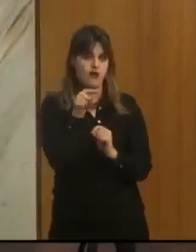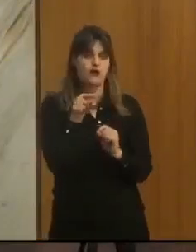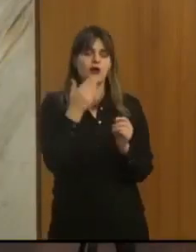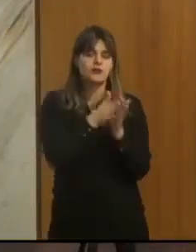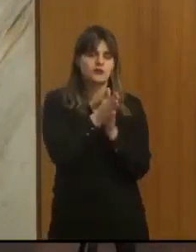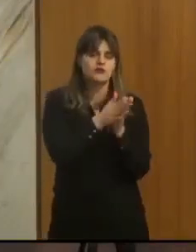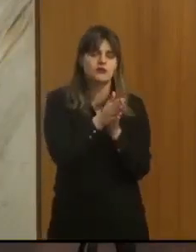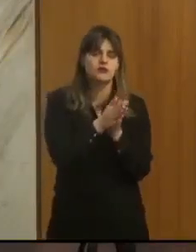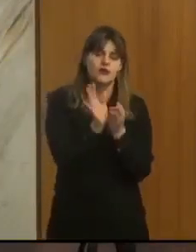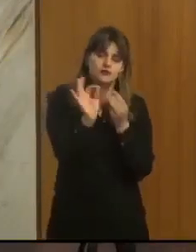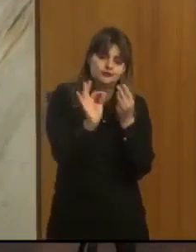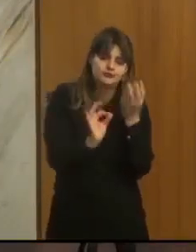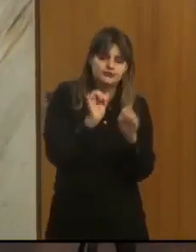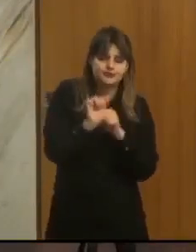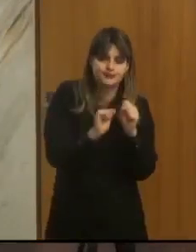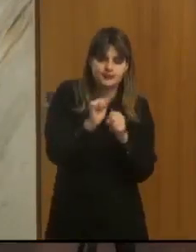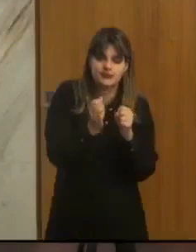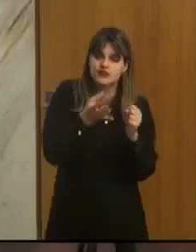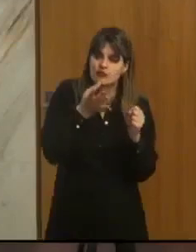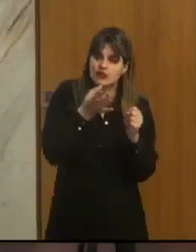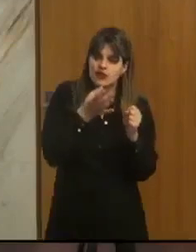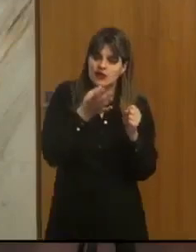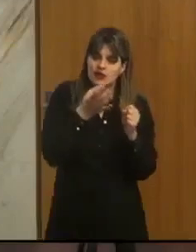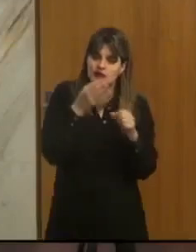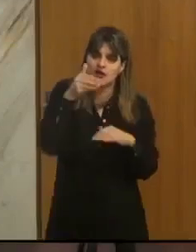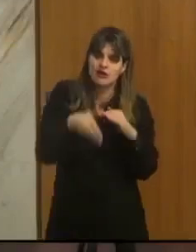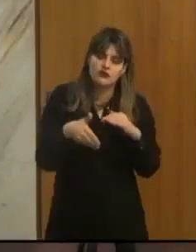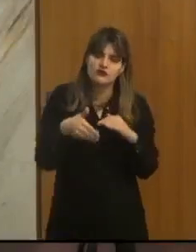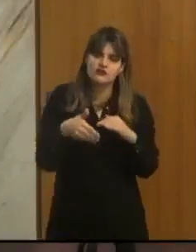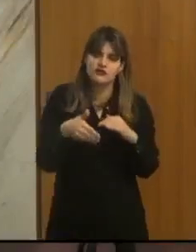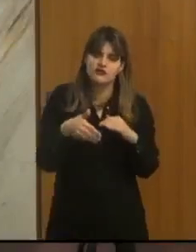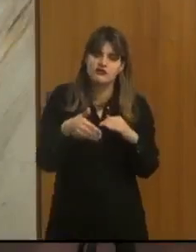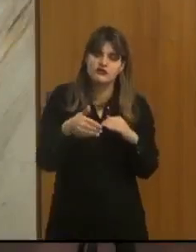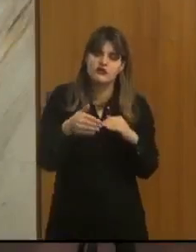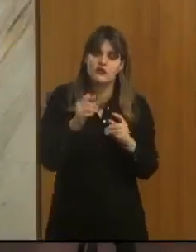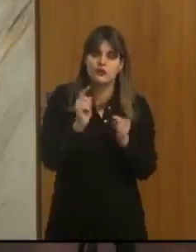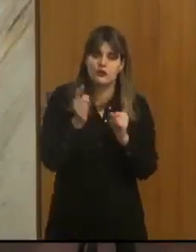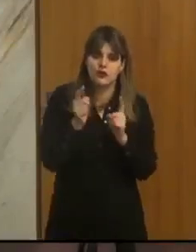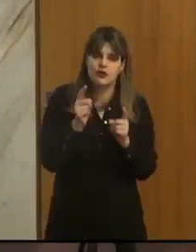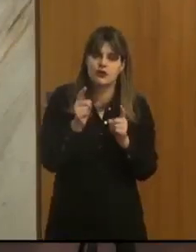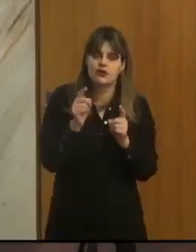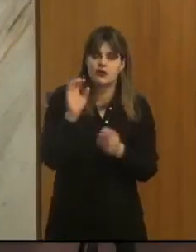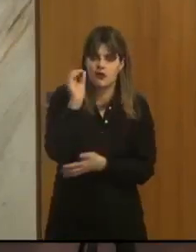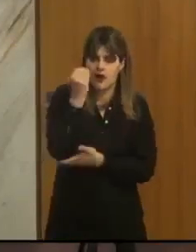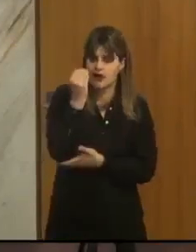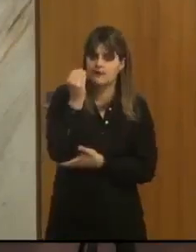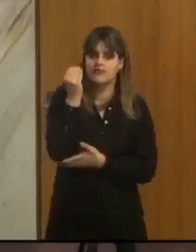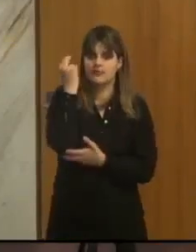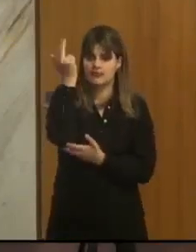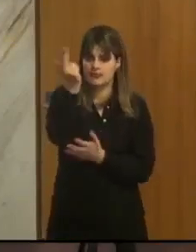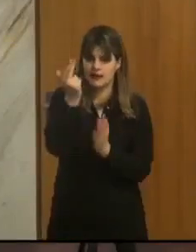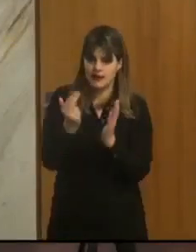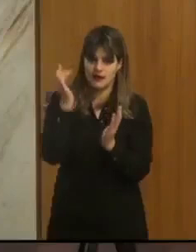para contextualizar o que acontecia com as peças da arte sacra que ele ia encontrando